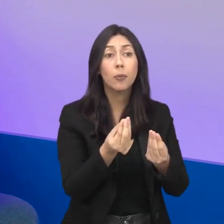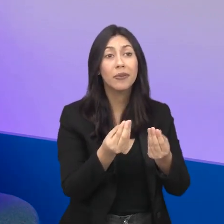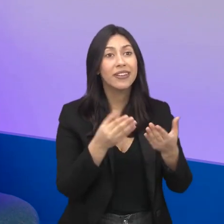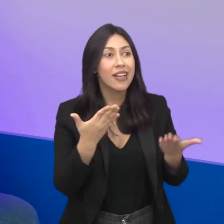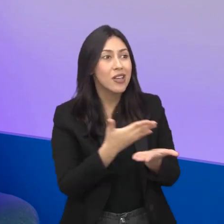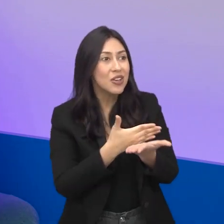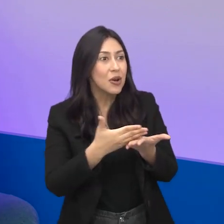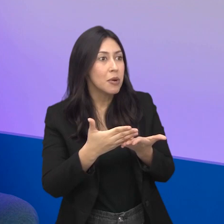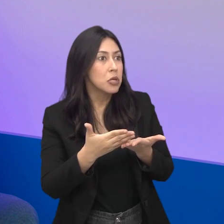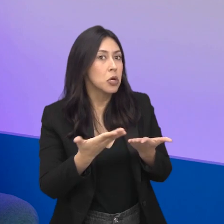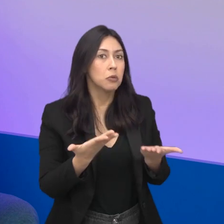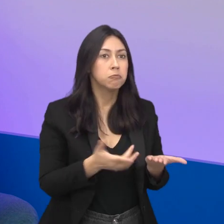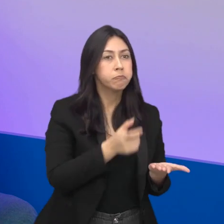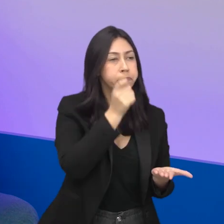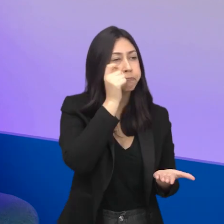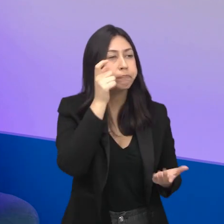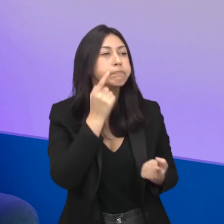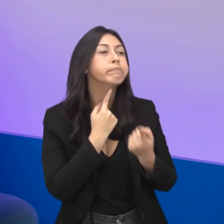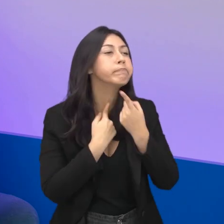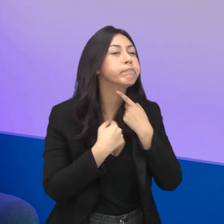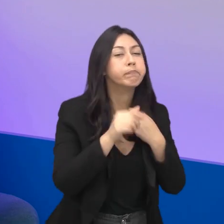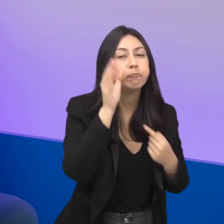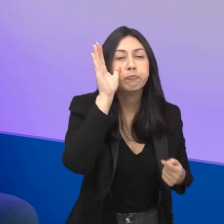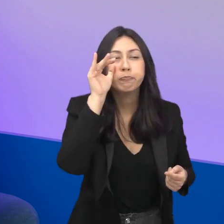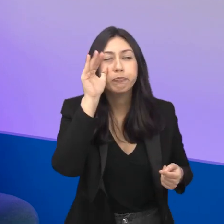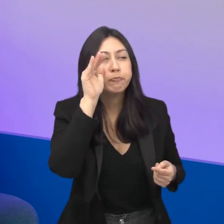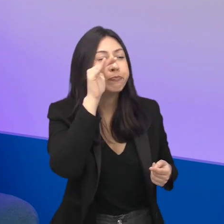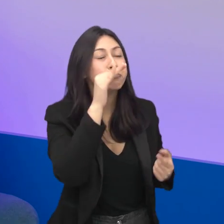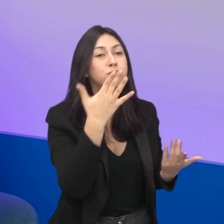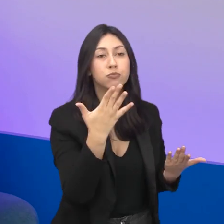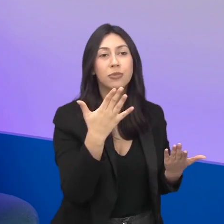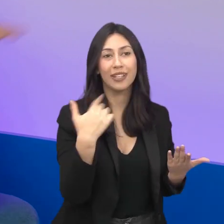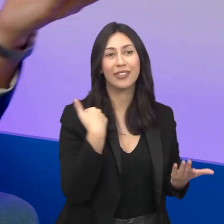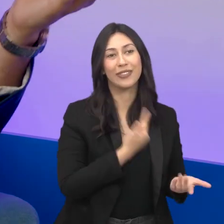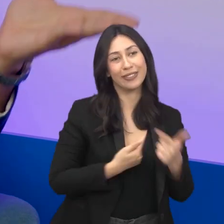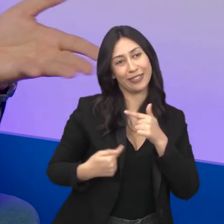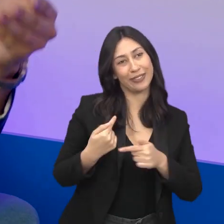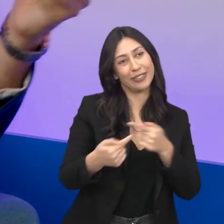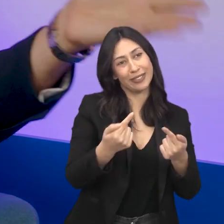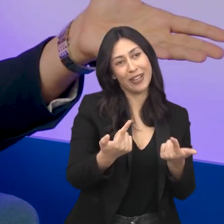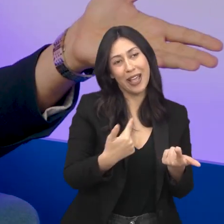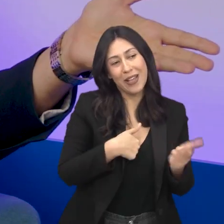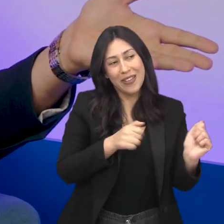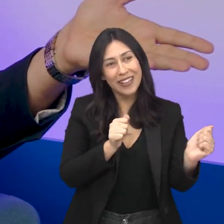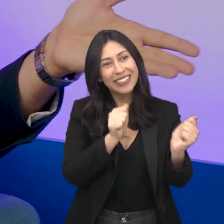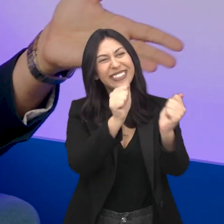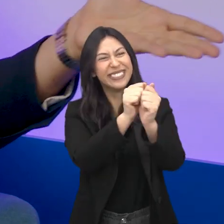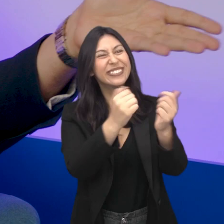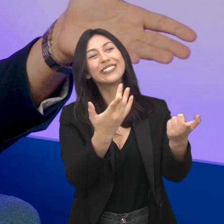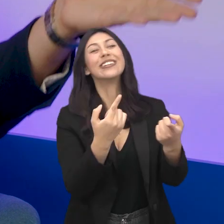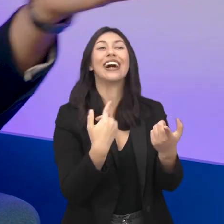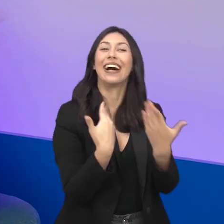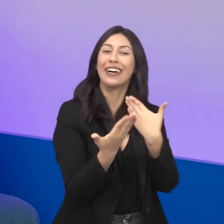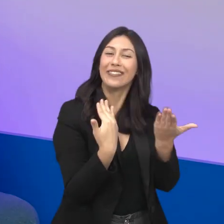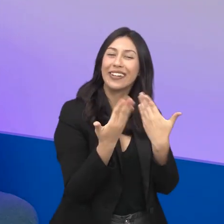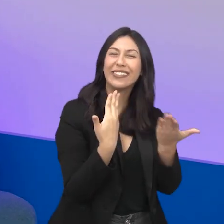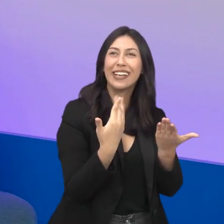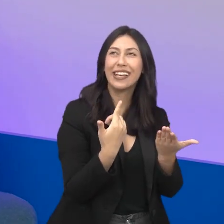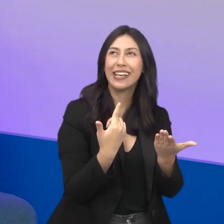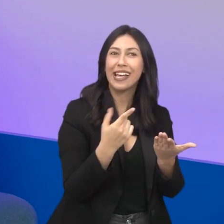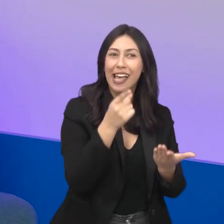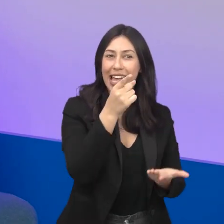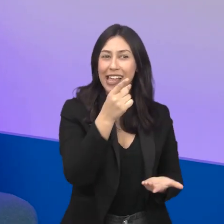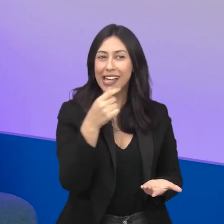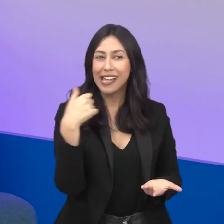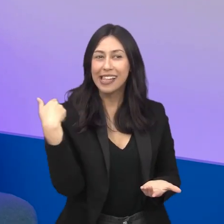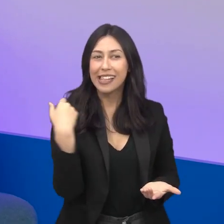essa efervescência política, esse interesse maior, né, sobretudo da nossa geração, né, eu me coloco nossa geração, a gente conversou, ele tem